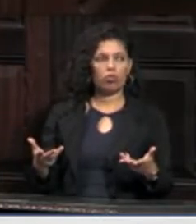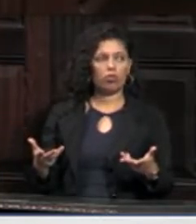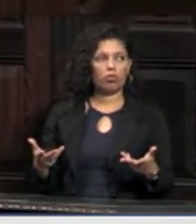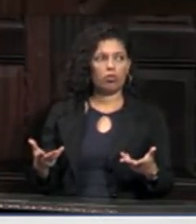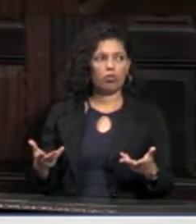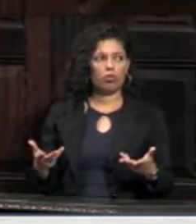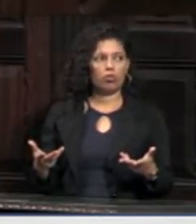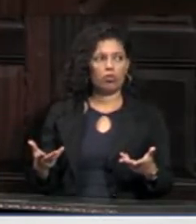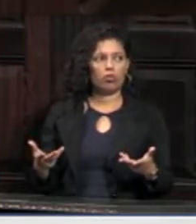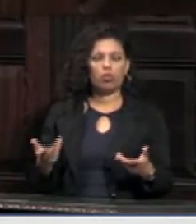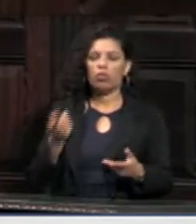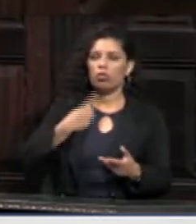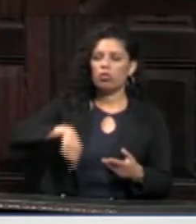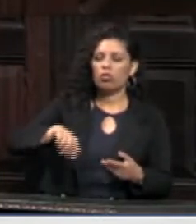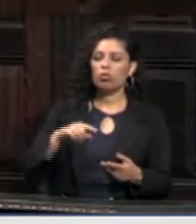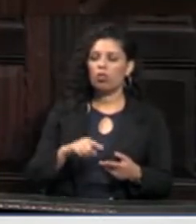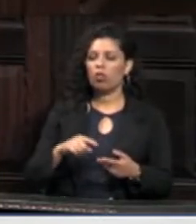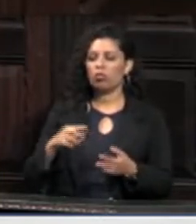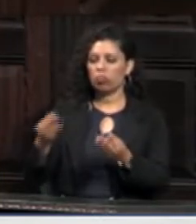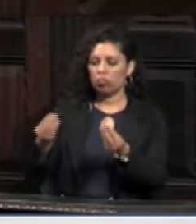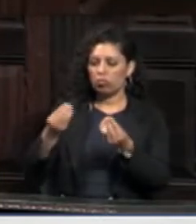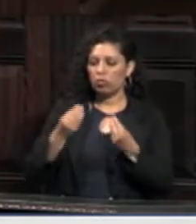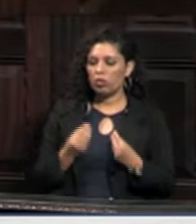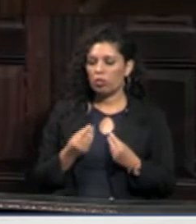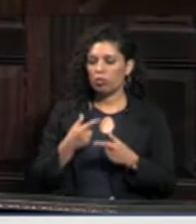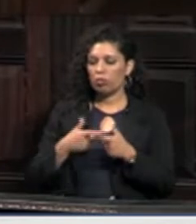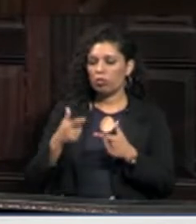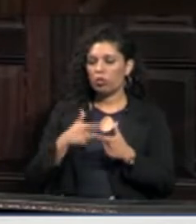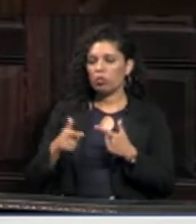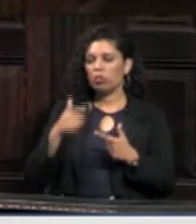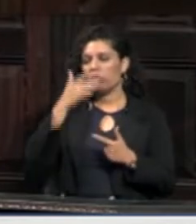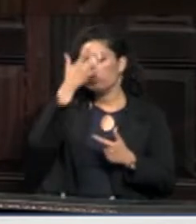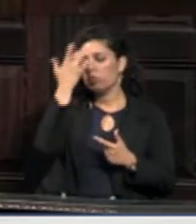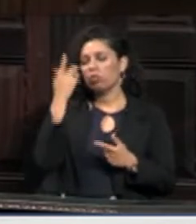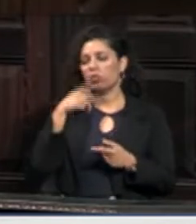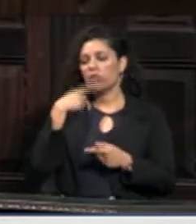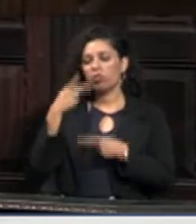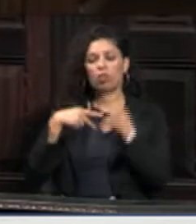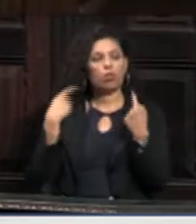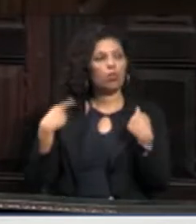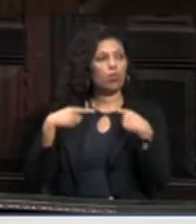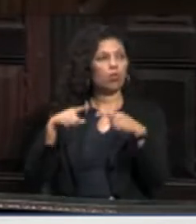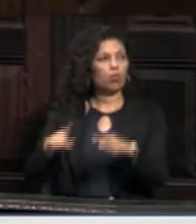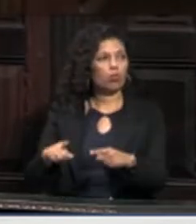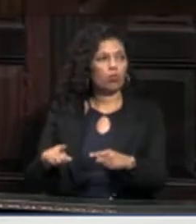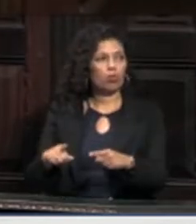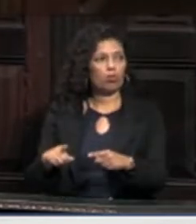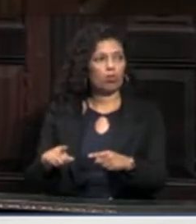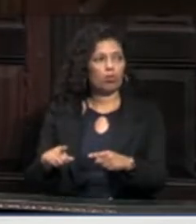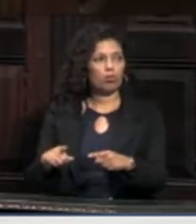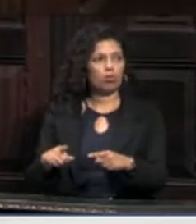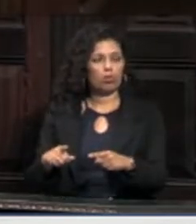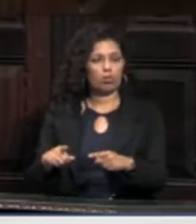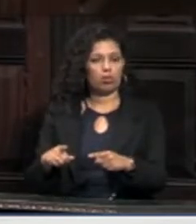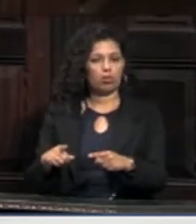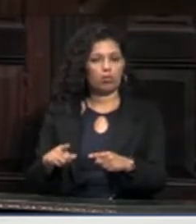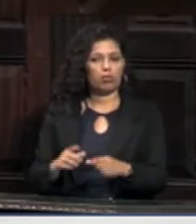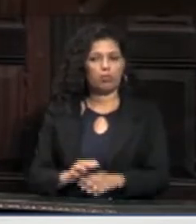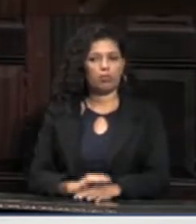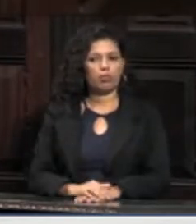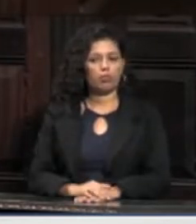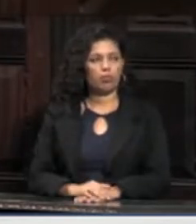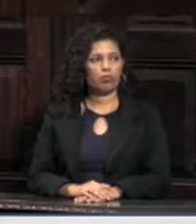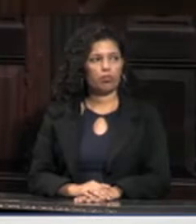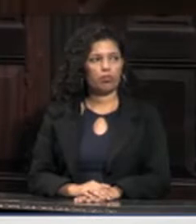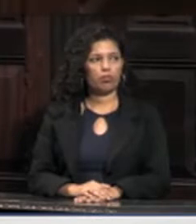nós recebemos várias reclamações, mas o CISREG, na verdade, é uma caixa preta, deputada enfermeira Regiane.